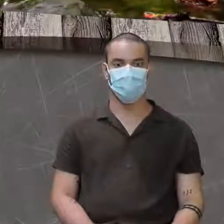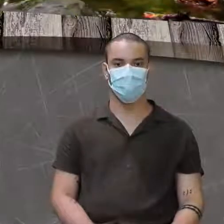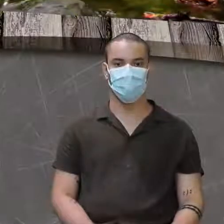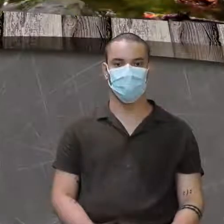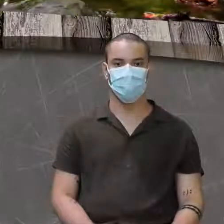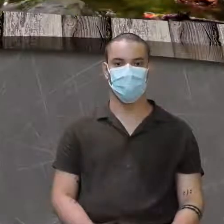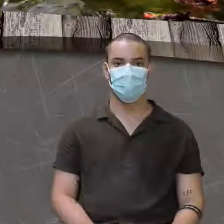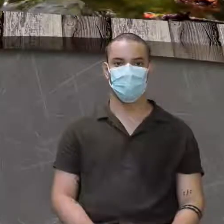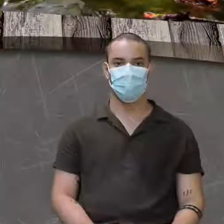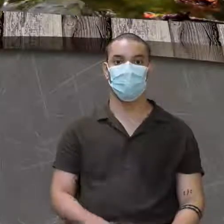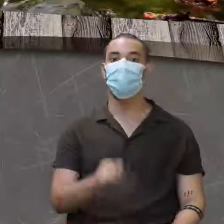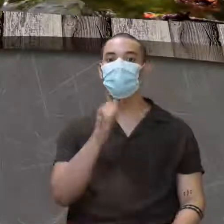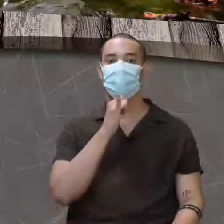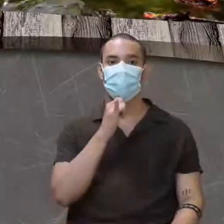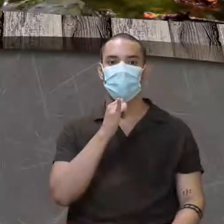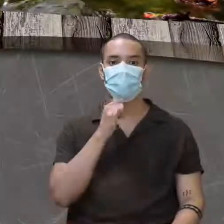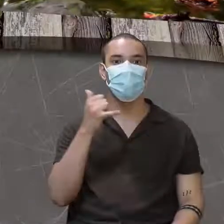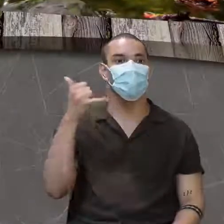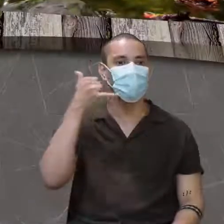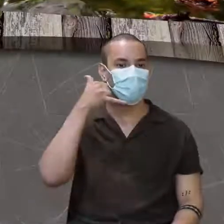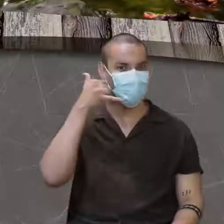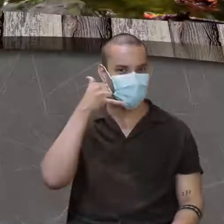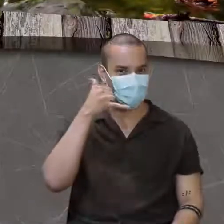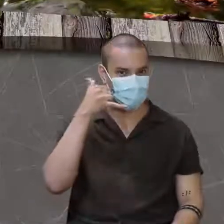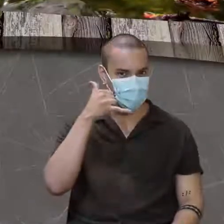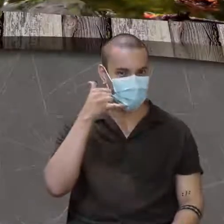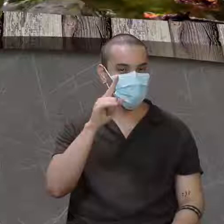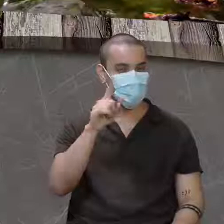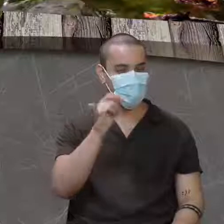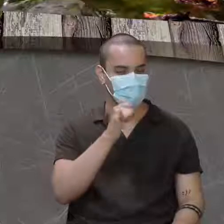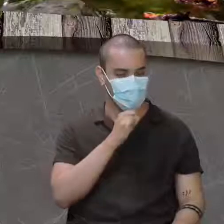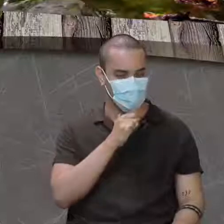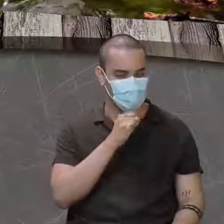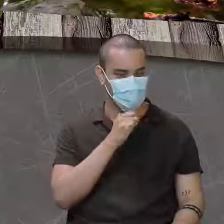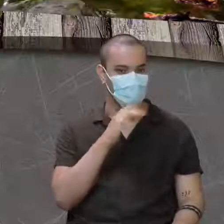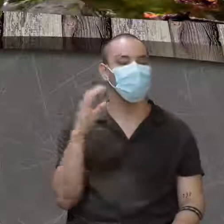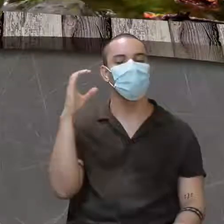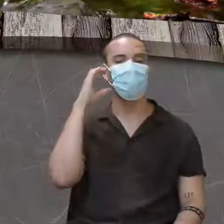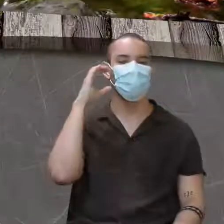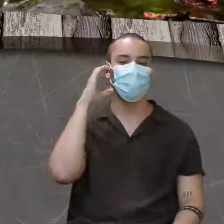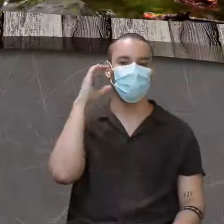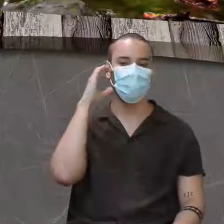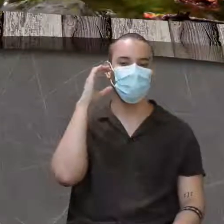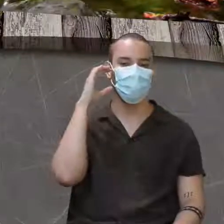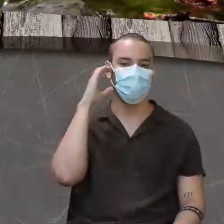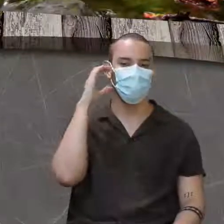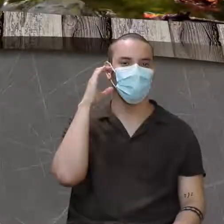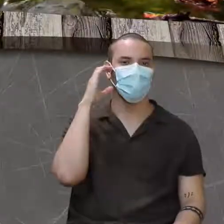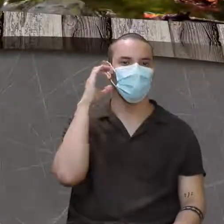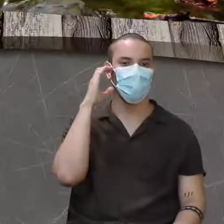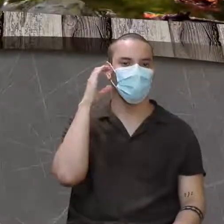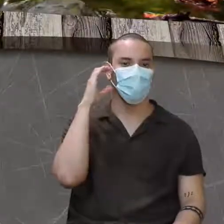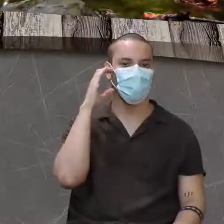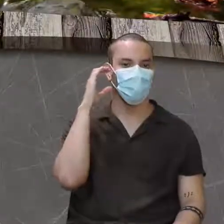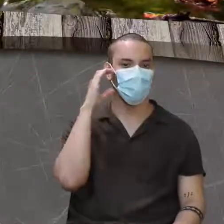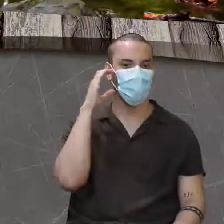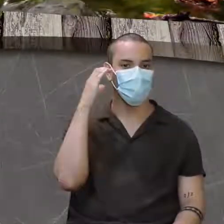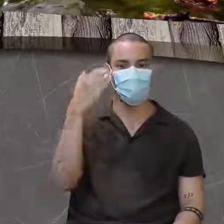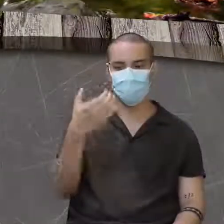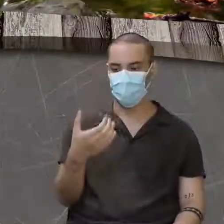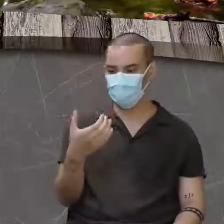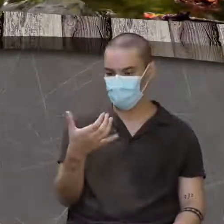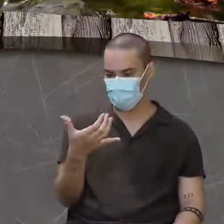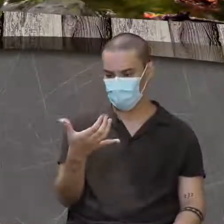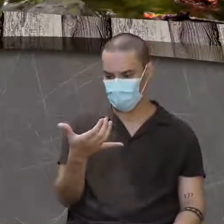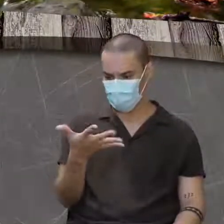Quando você pega o telefone, olha o exemplo da prof. Ai, ai. Você pega o